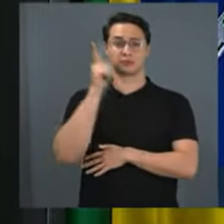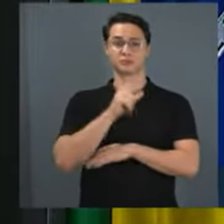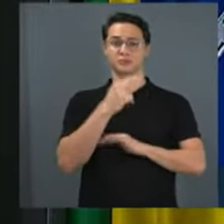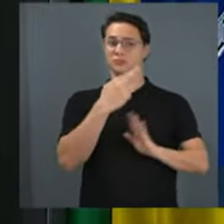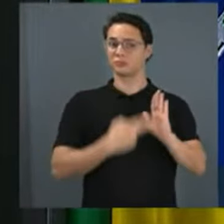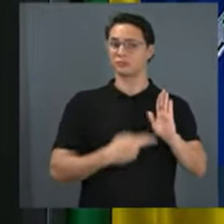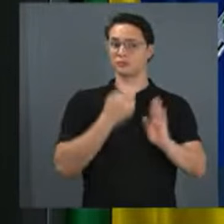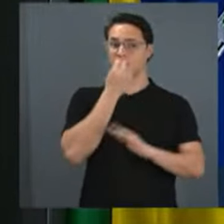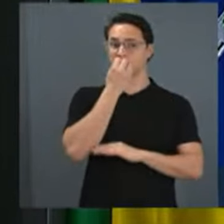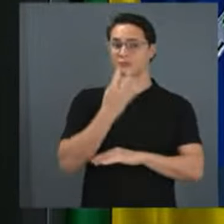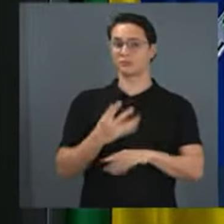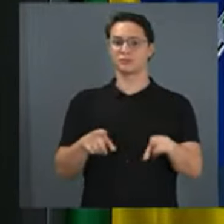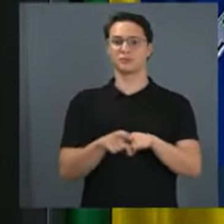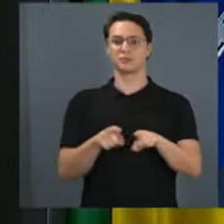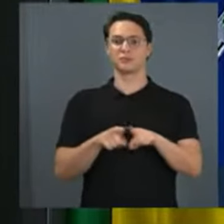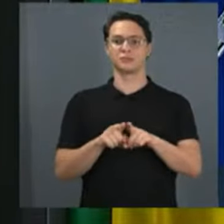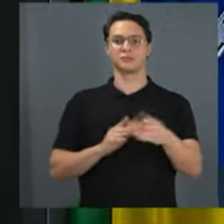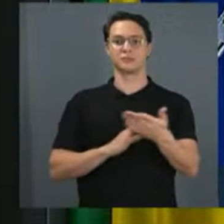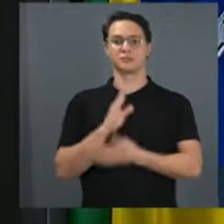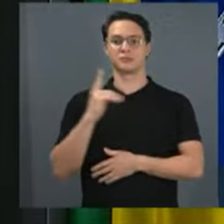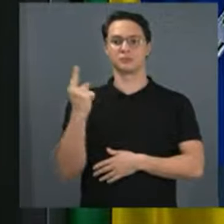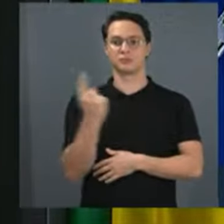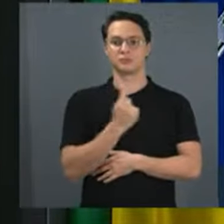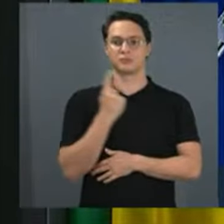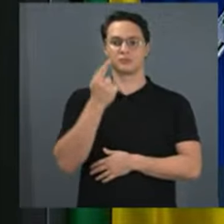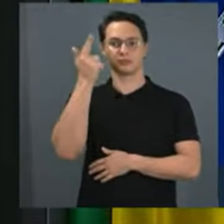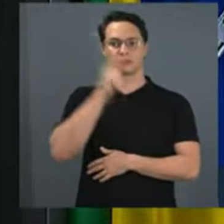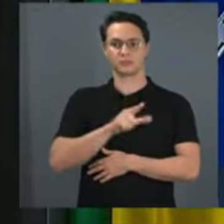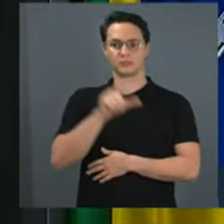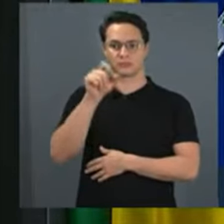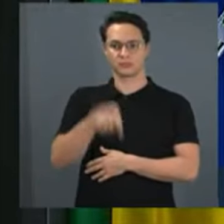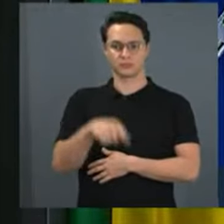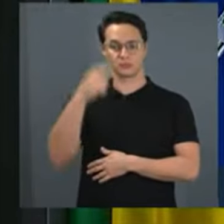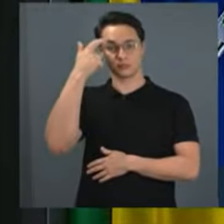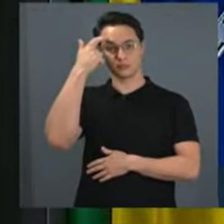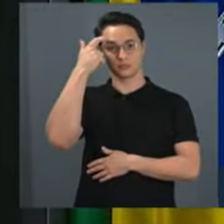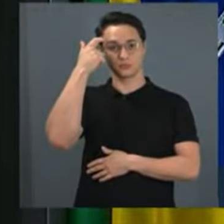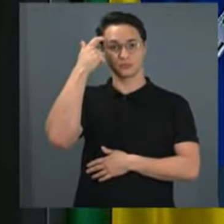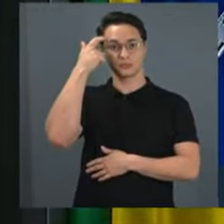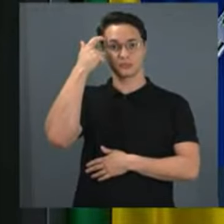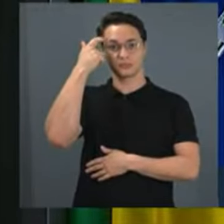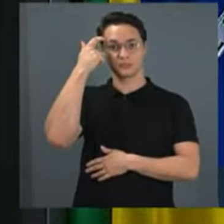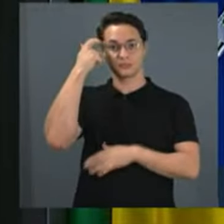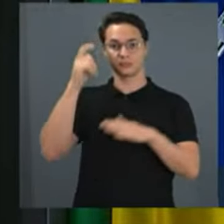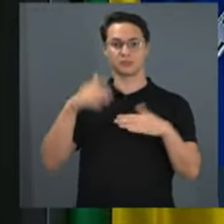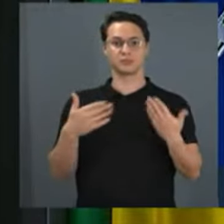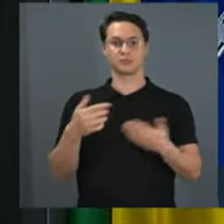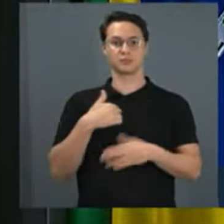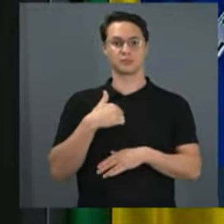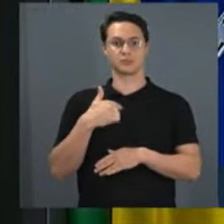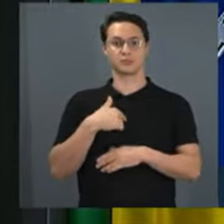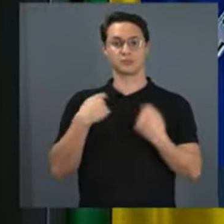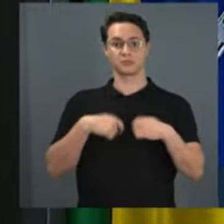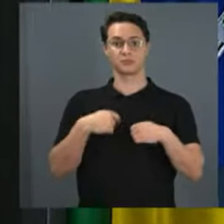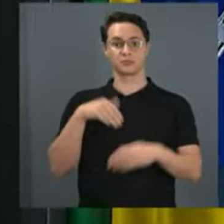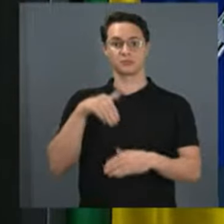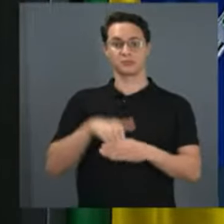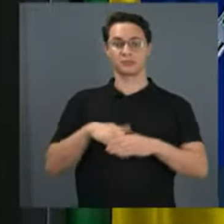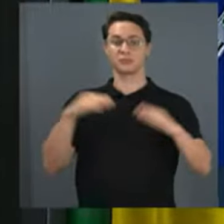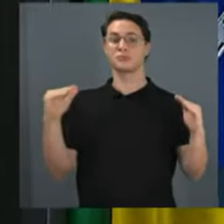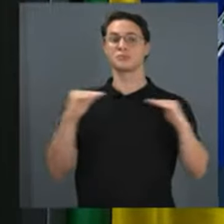bom, aprovado por unanimidade, praticamente. eu não posso deixar de votar a favor,